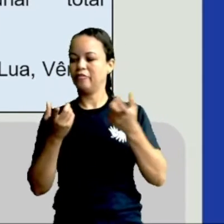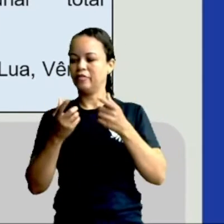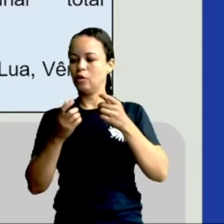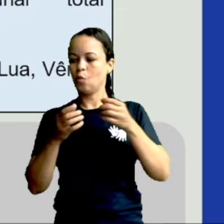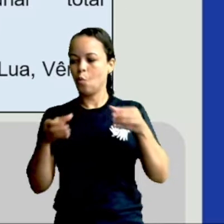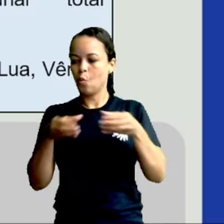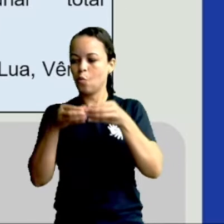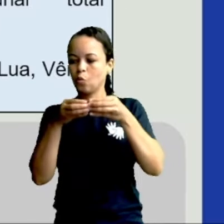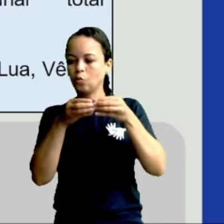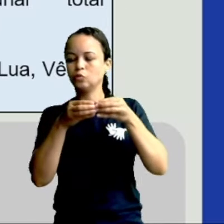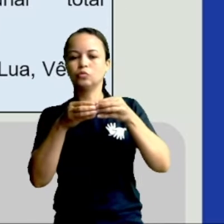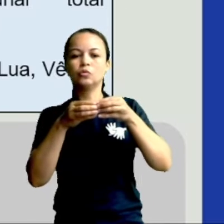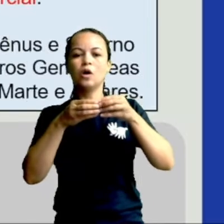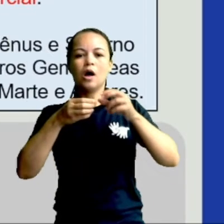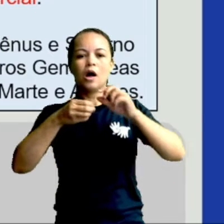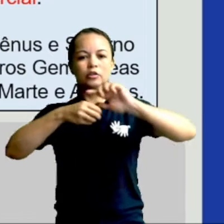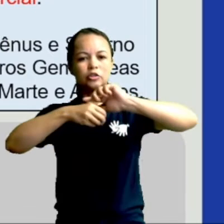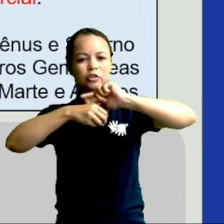assim por diante.